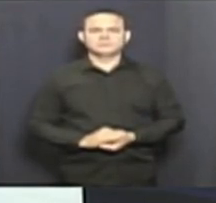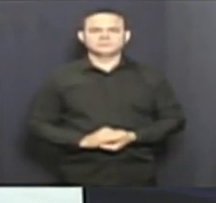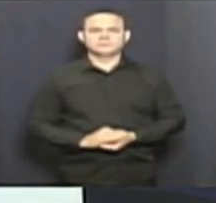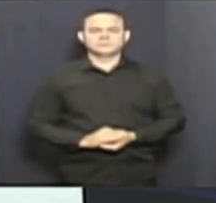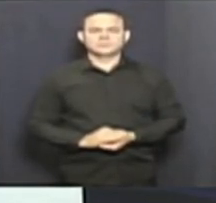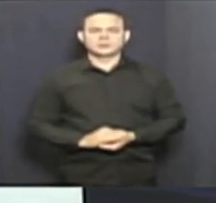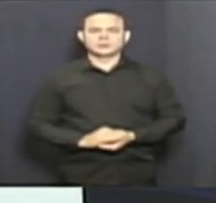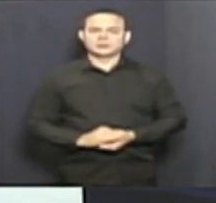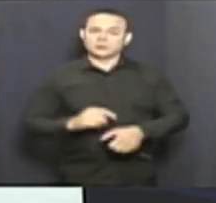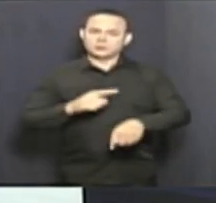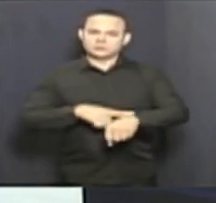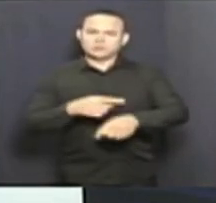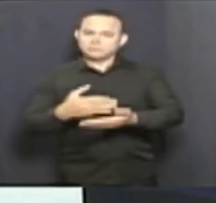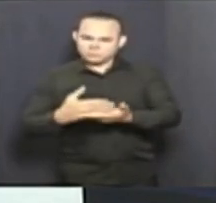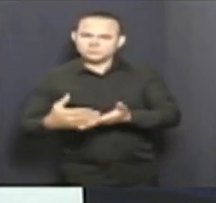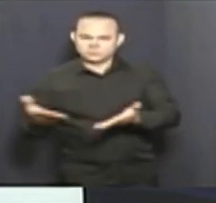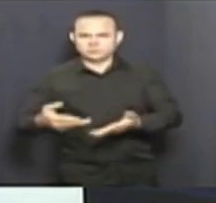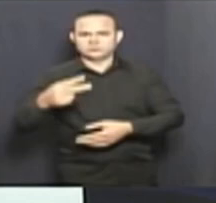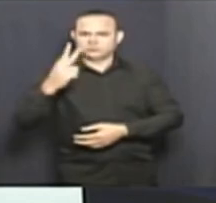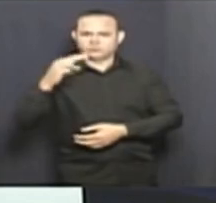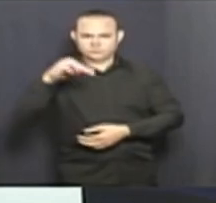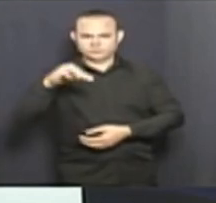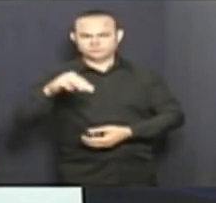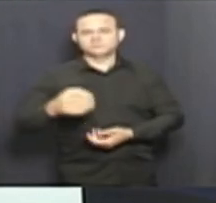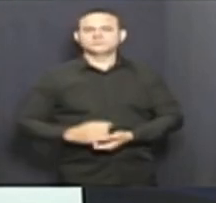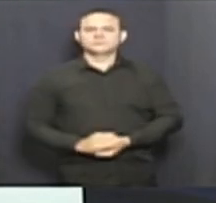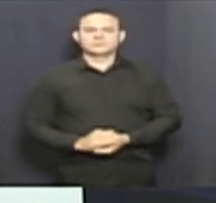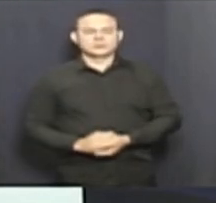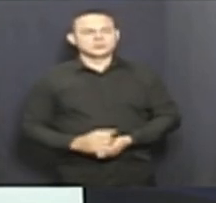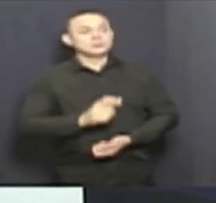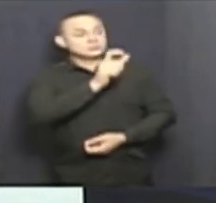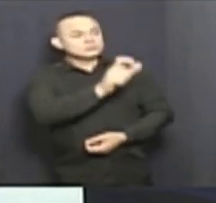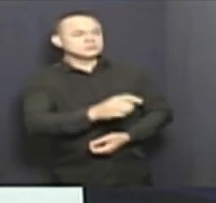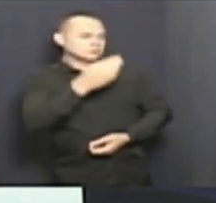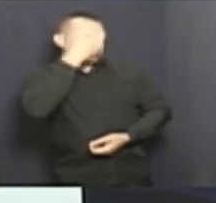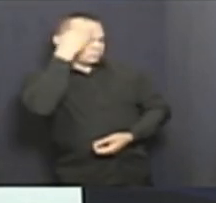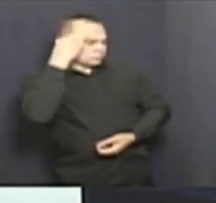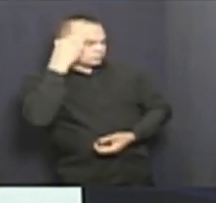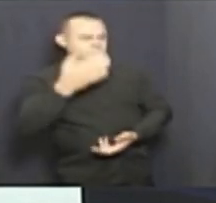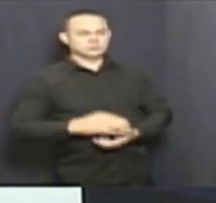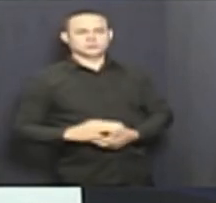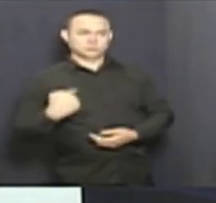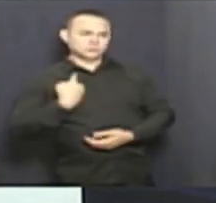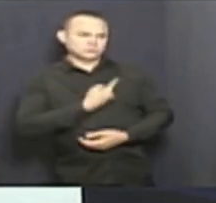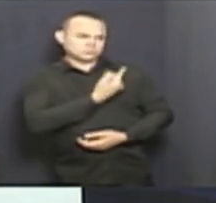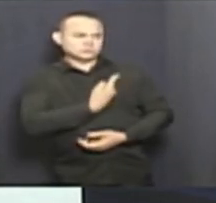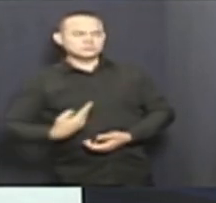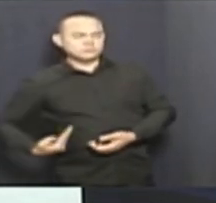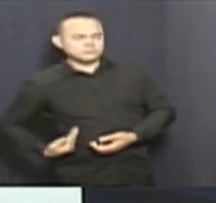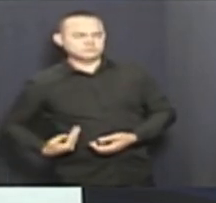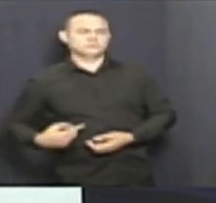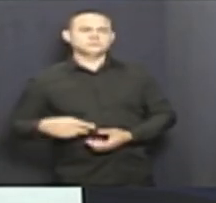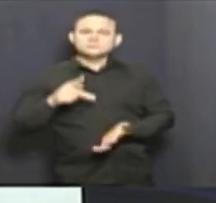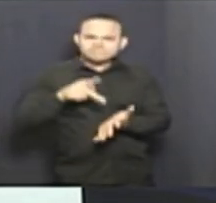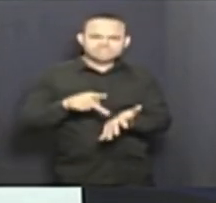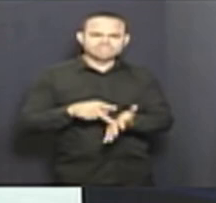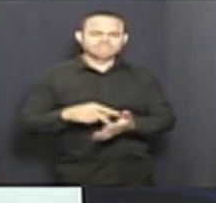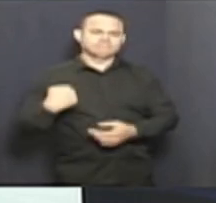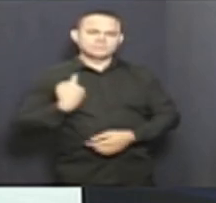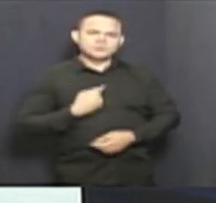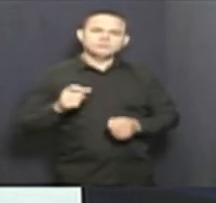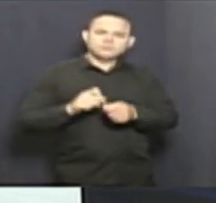seu tempo vai começar dos meus candidatos rock do nosso governo com certeza nós vamos implementar